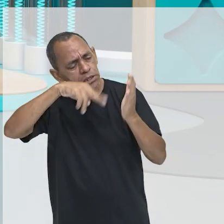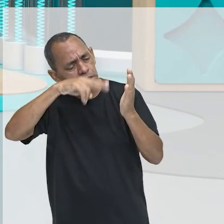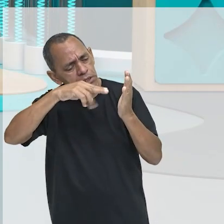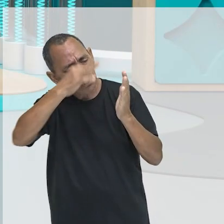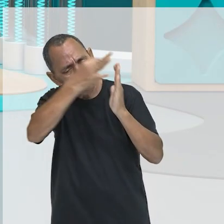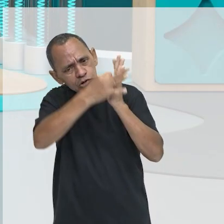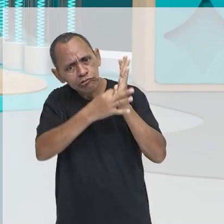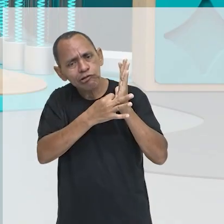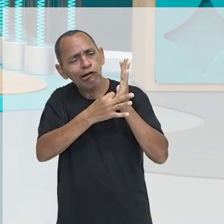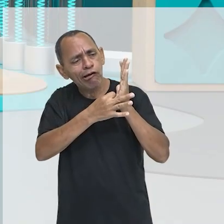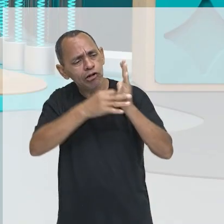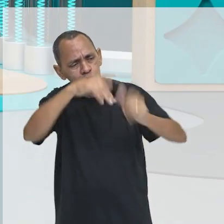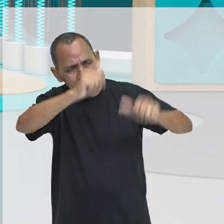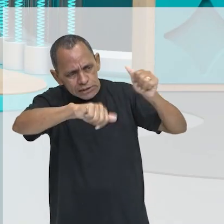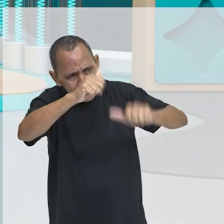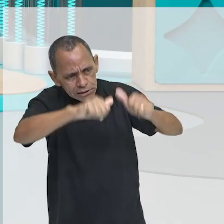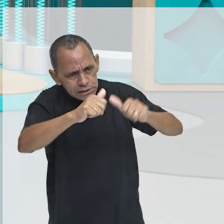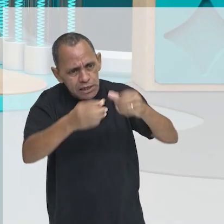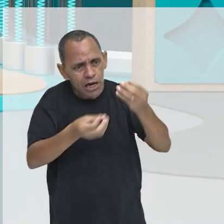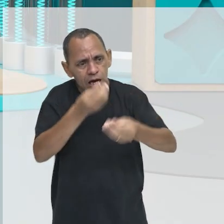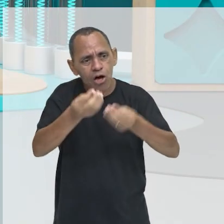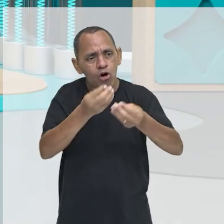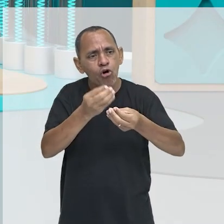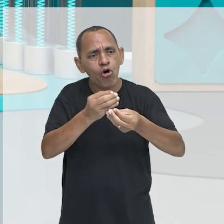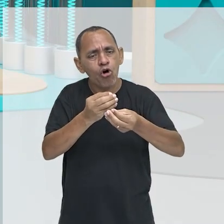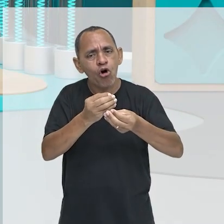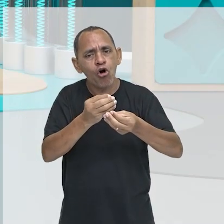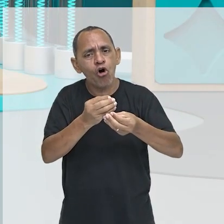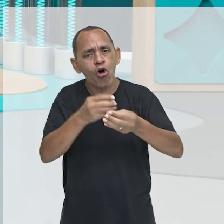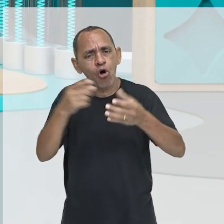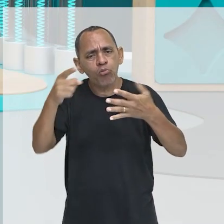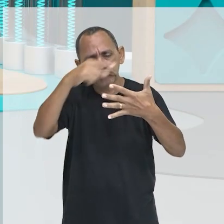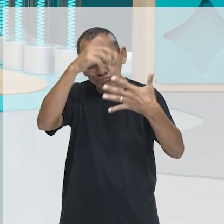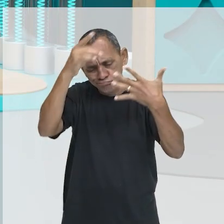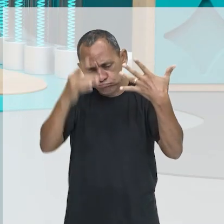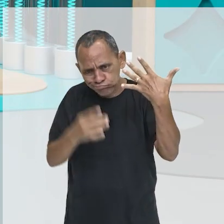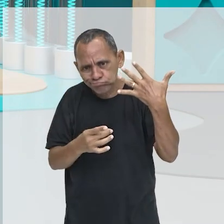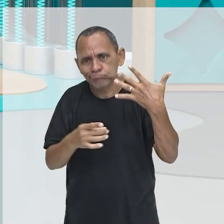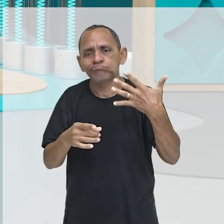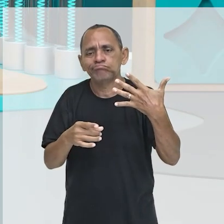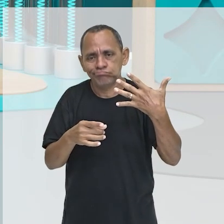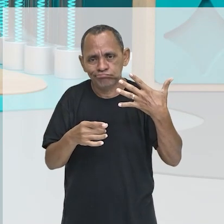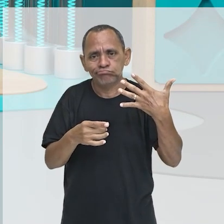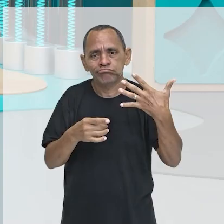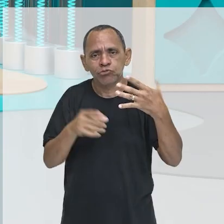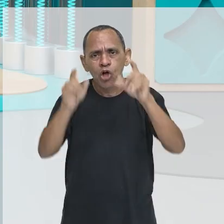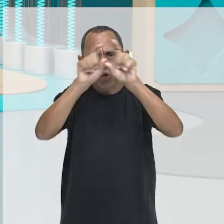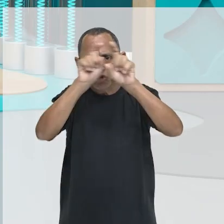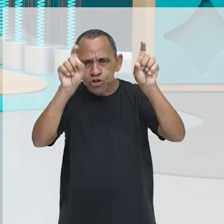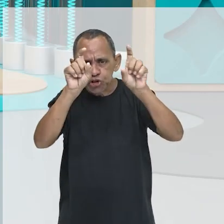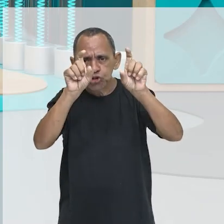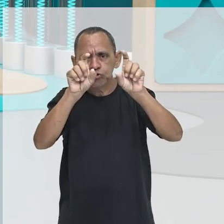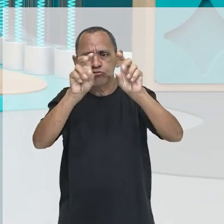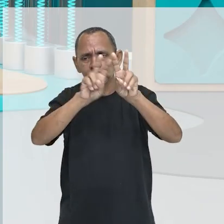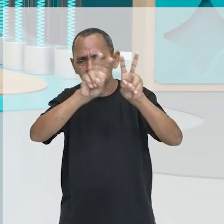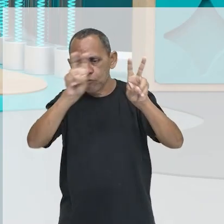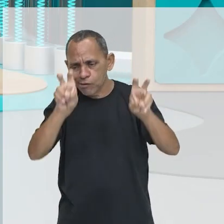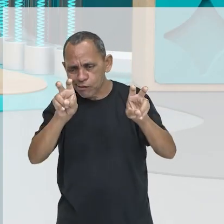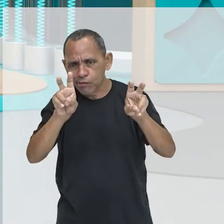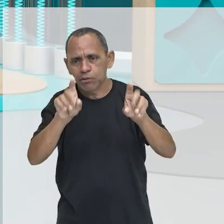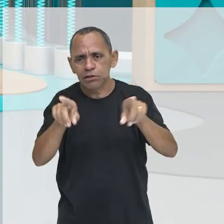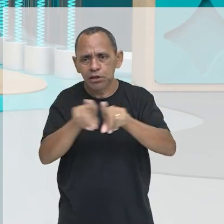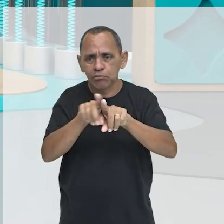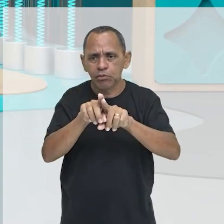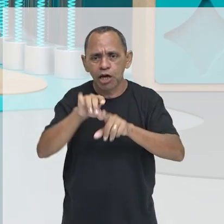vocês analisarem, então, esses elementos, tá? Então, presta atenção no título, presta atenção naquelas informações, né,